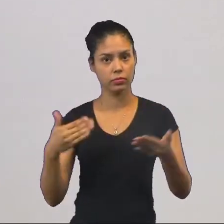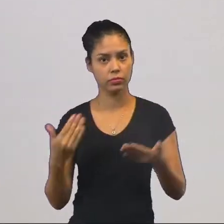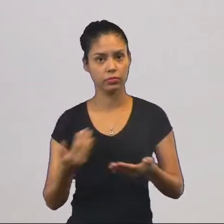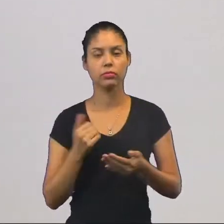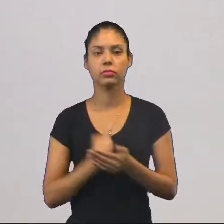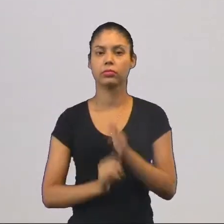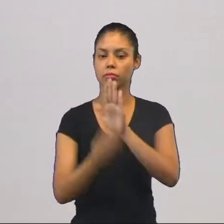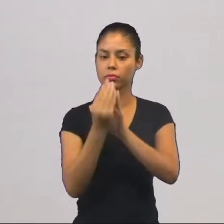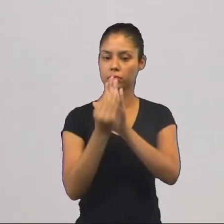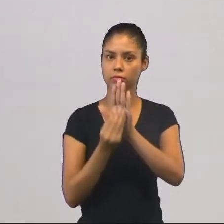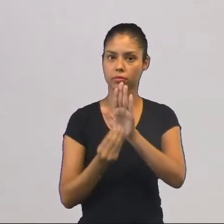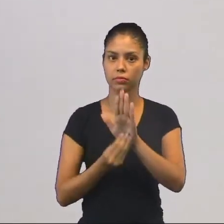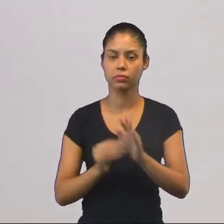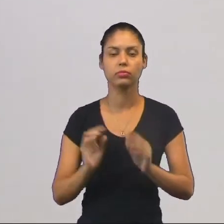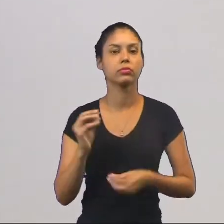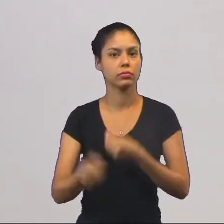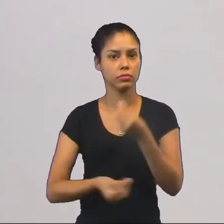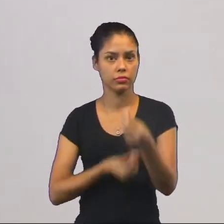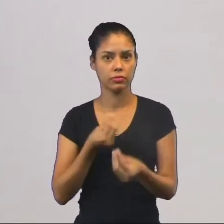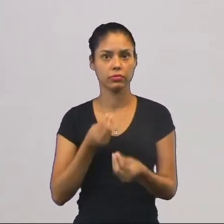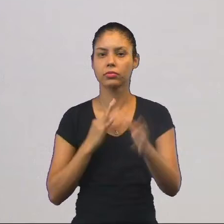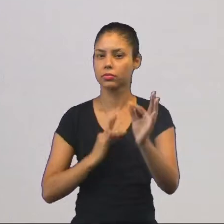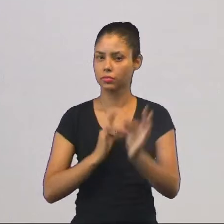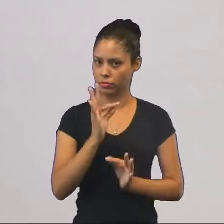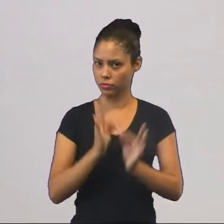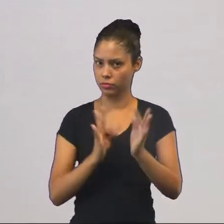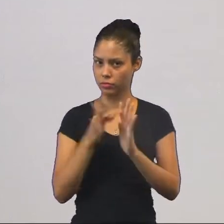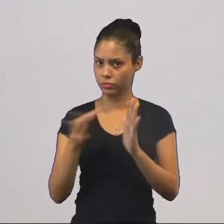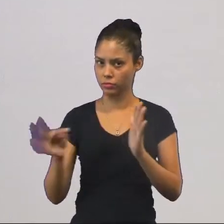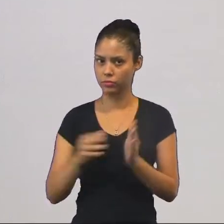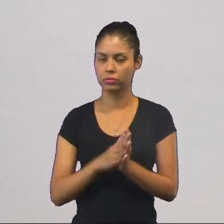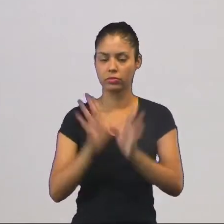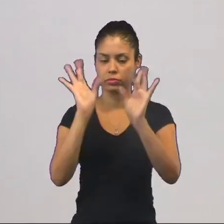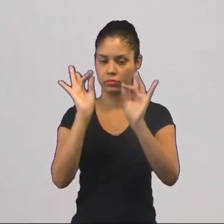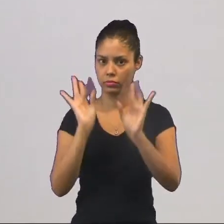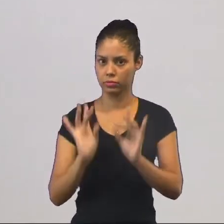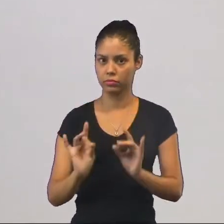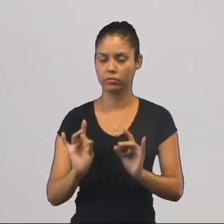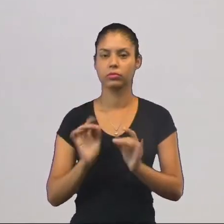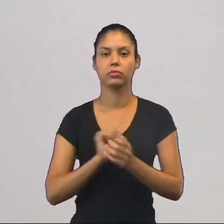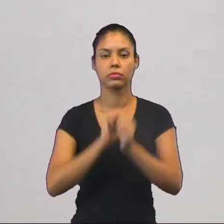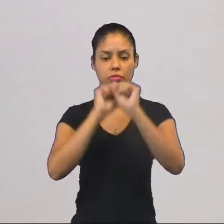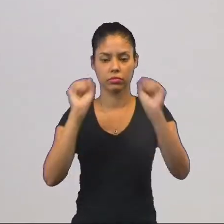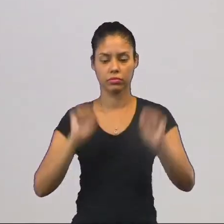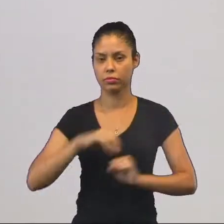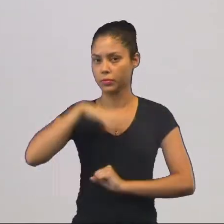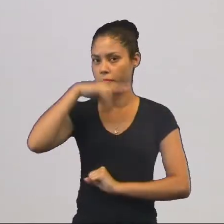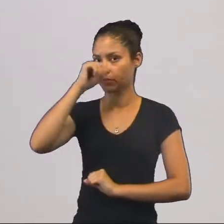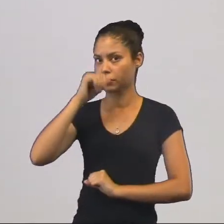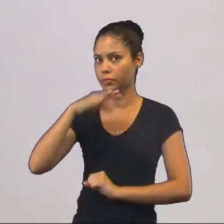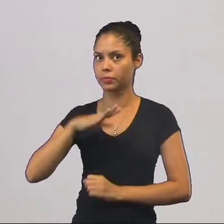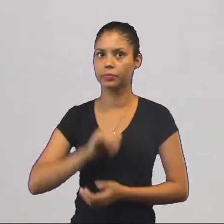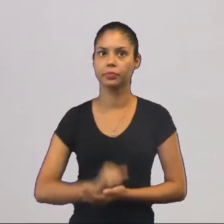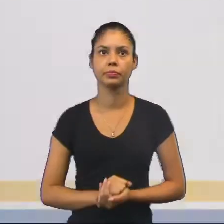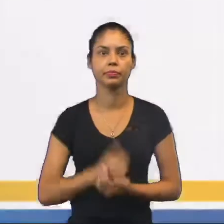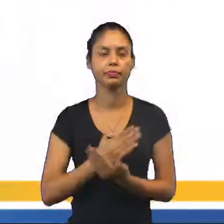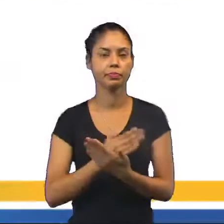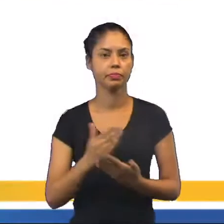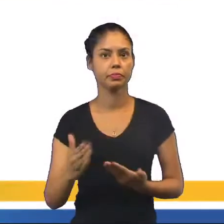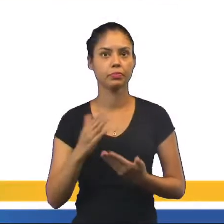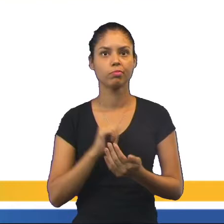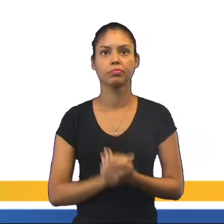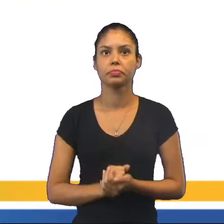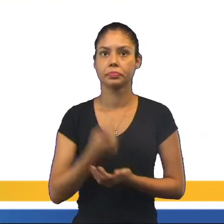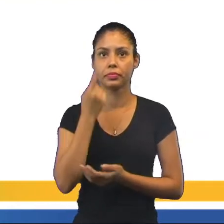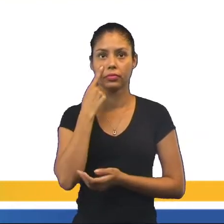seus componentes e como que funciona o sistema respiratório. Vamos lá? Então, para a gente